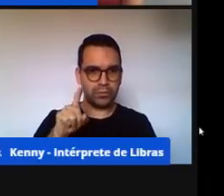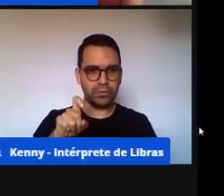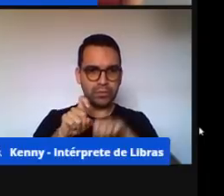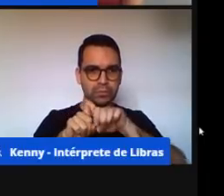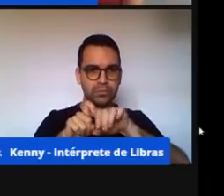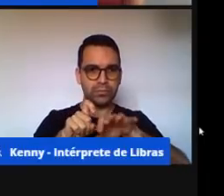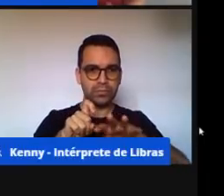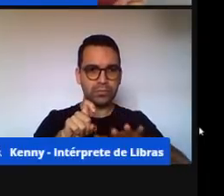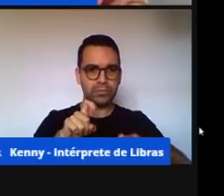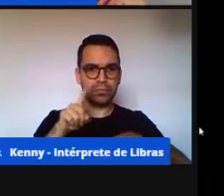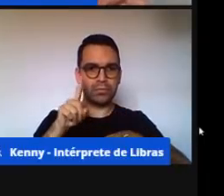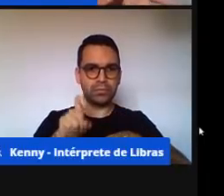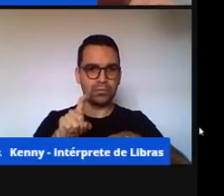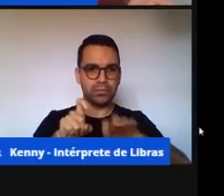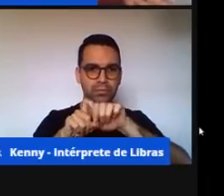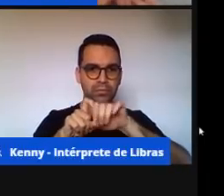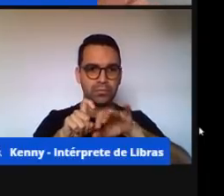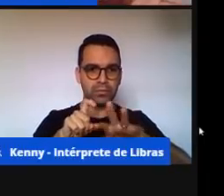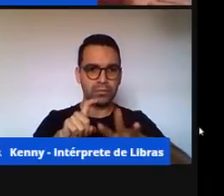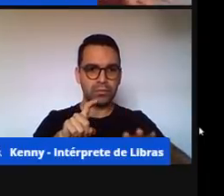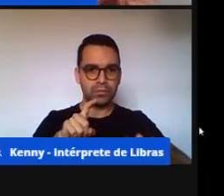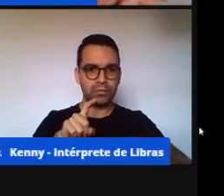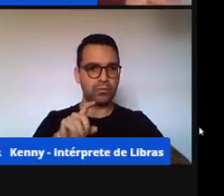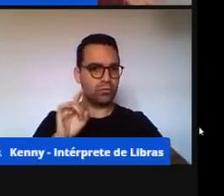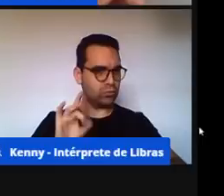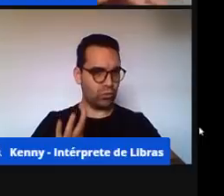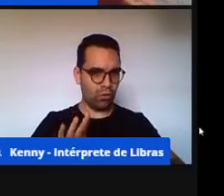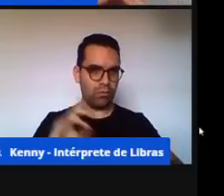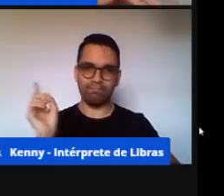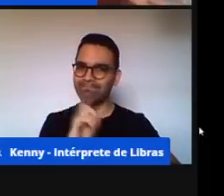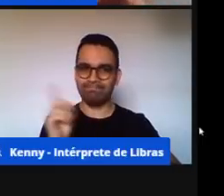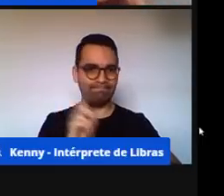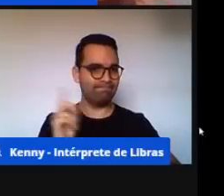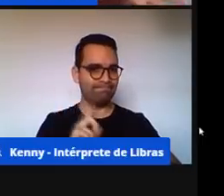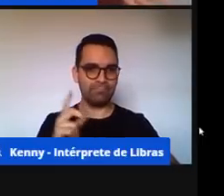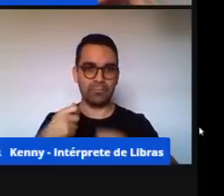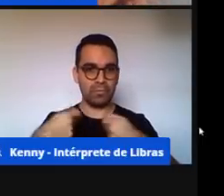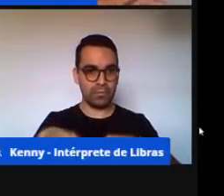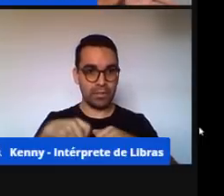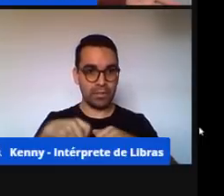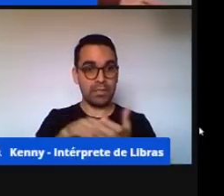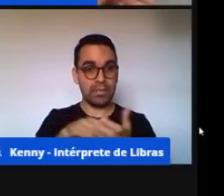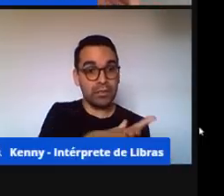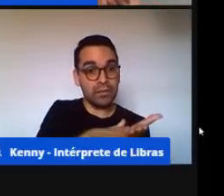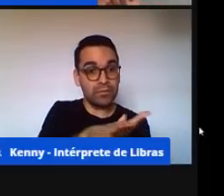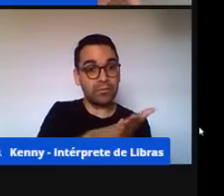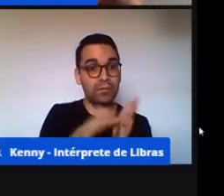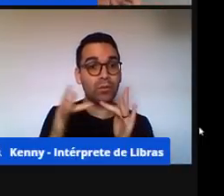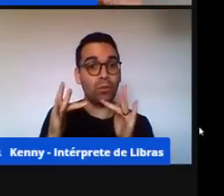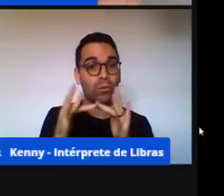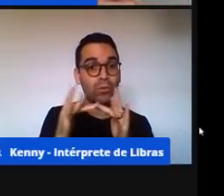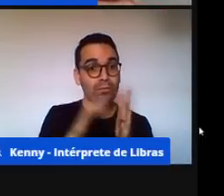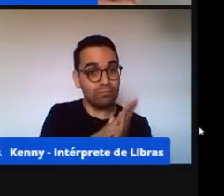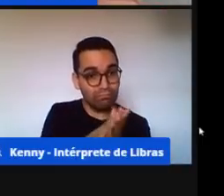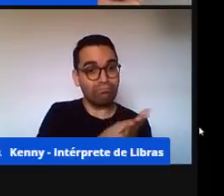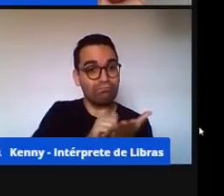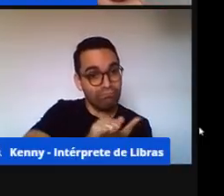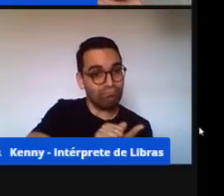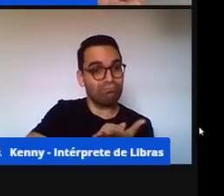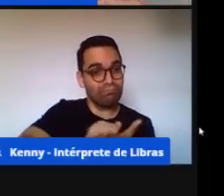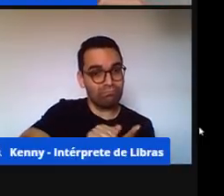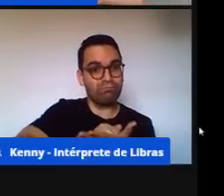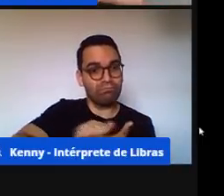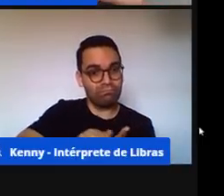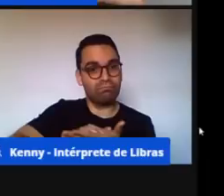por fricção, que a gente fala, que é quando realmente fricciona ali, esfrega aquele local. Só assim que o álcool 70